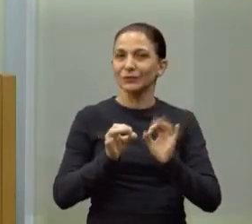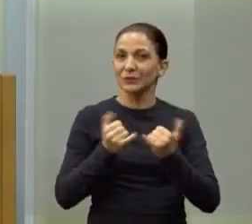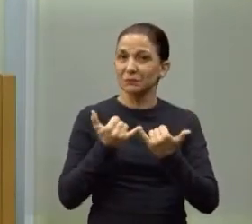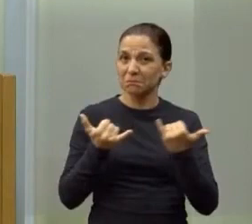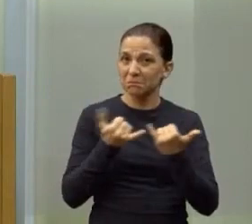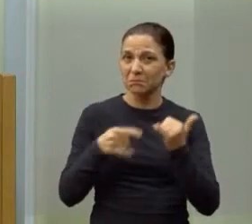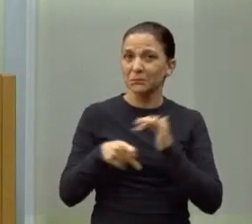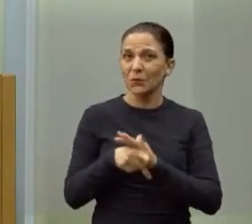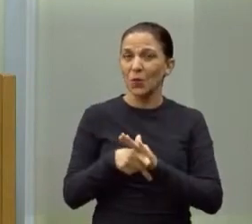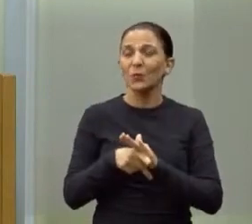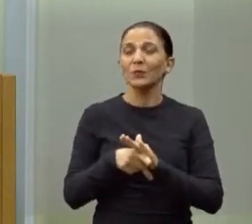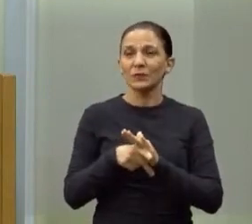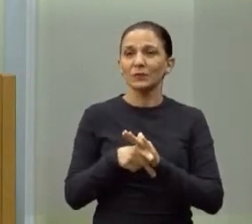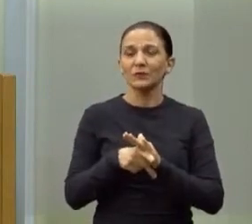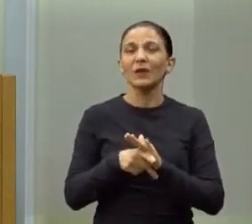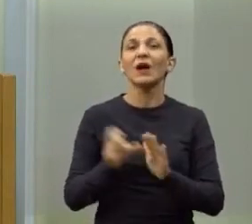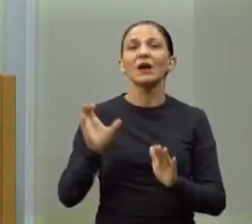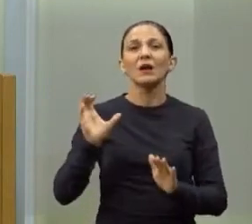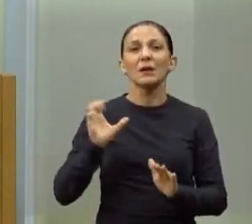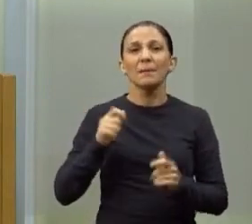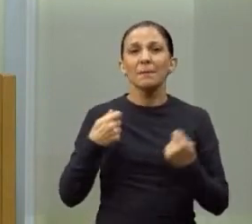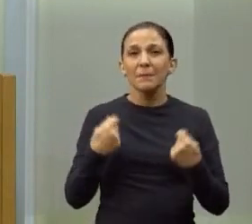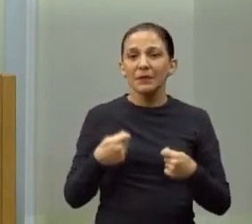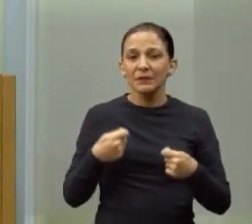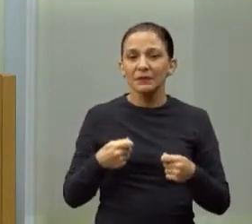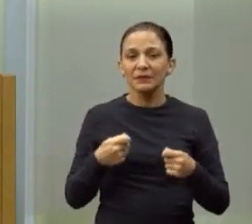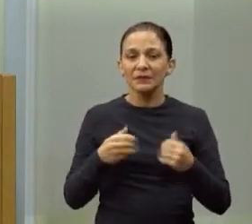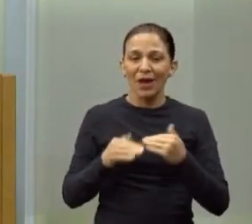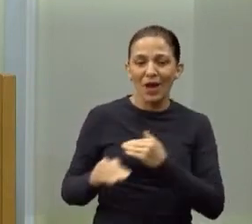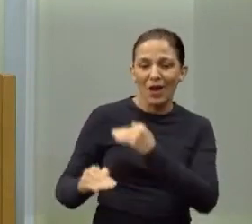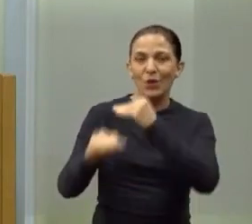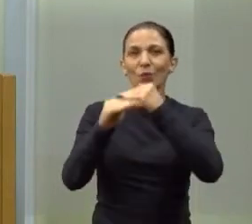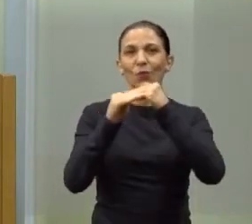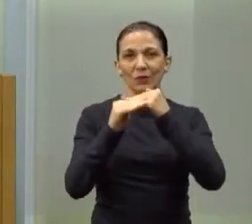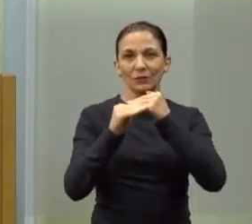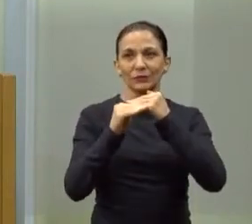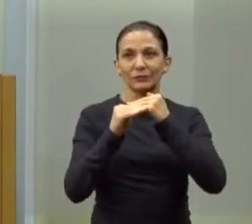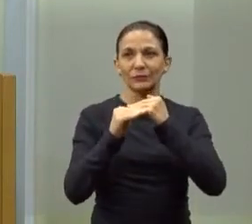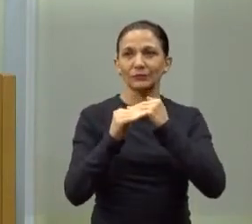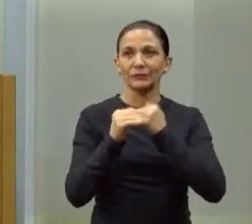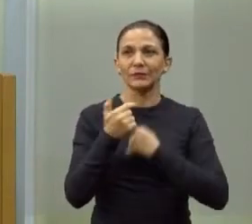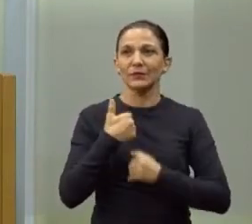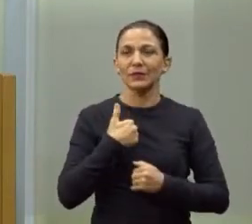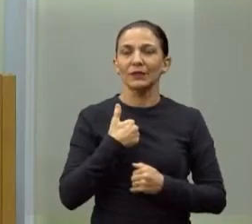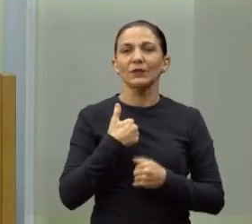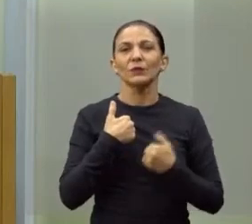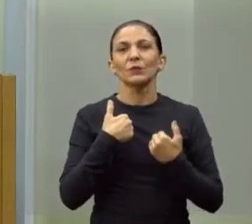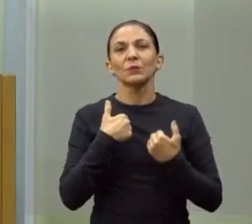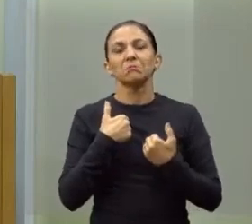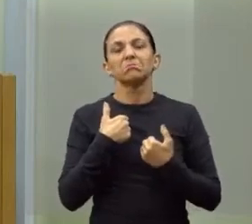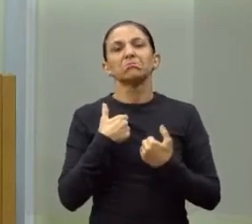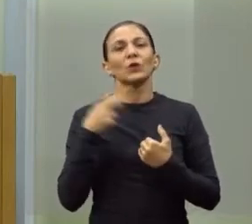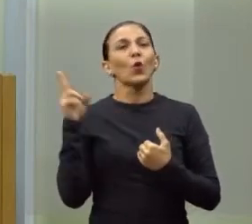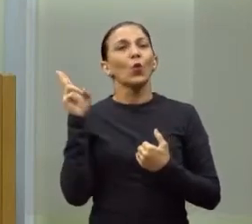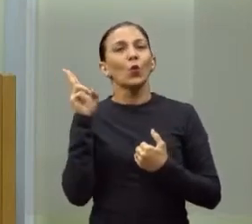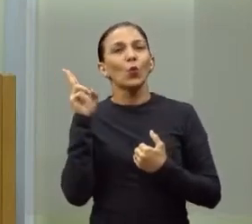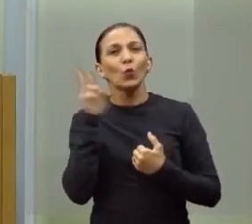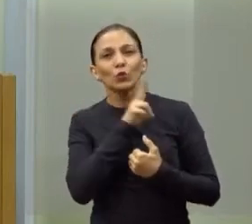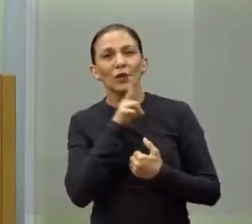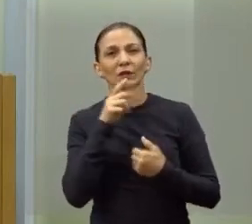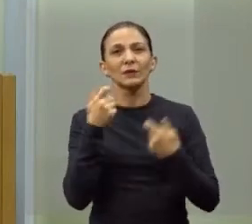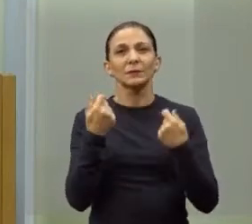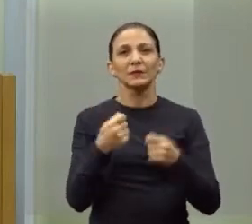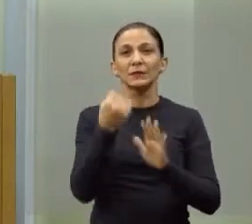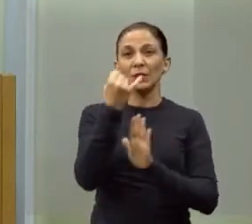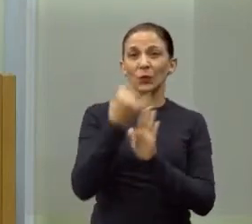urgente que grandes fortunas sejam devidamente taxadas. É urgente que haja uma